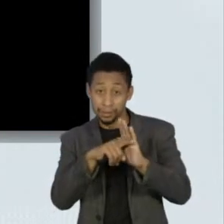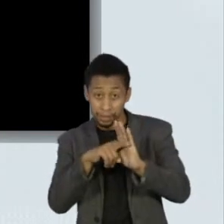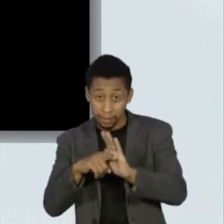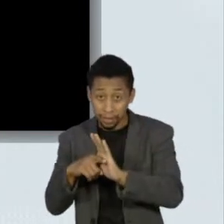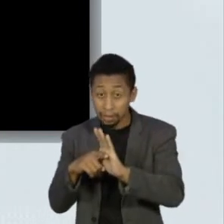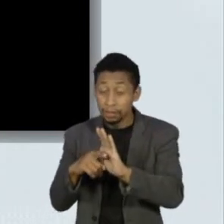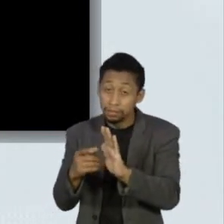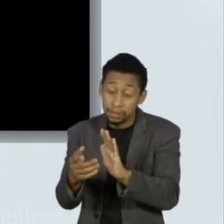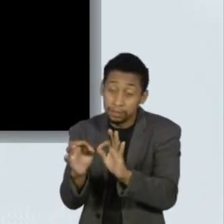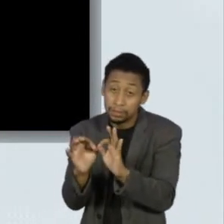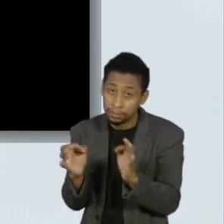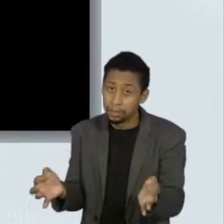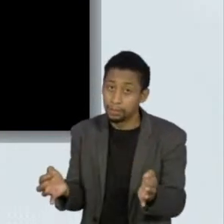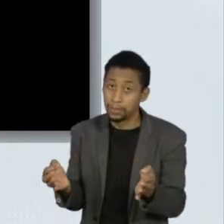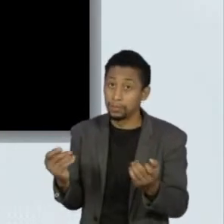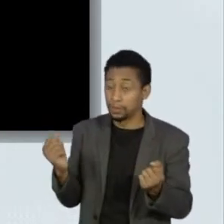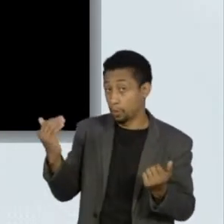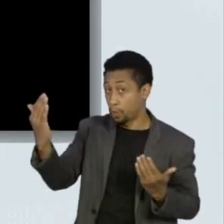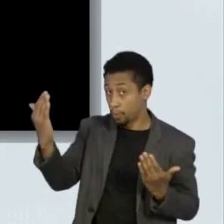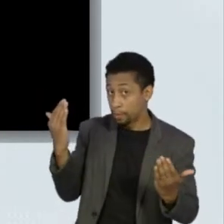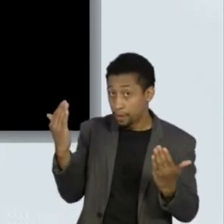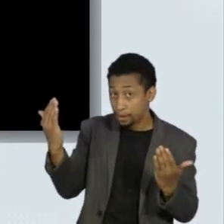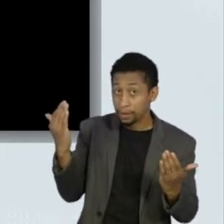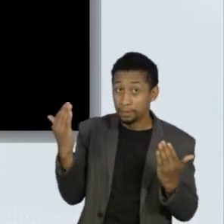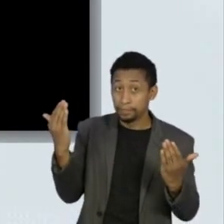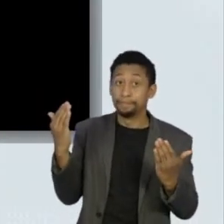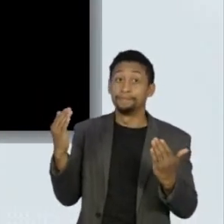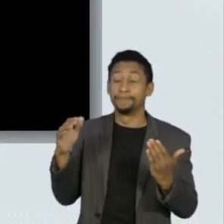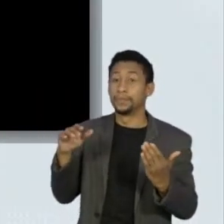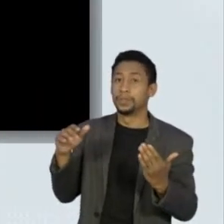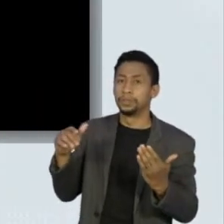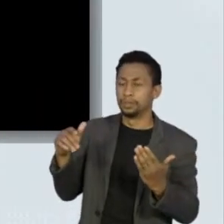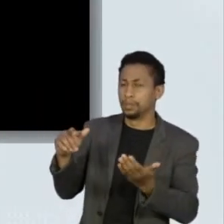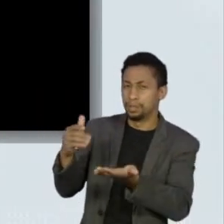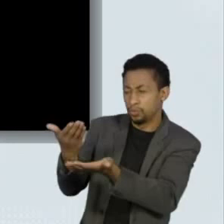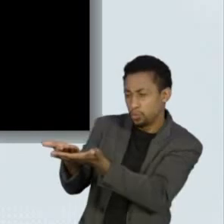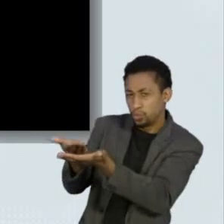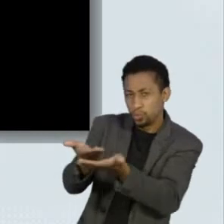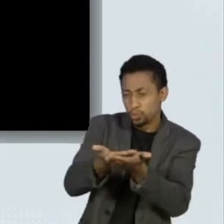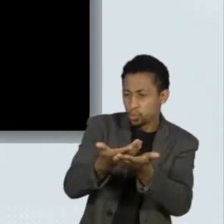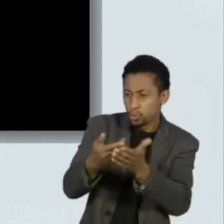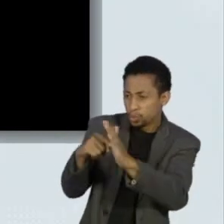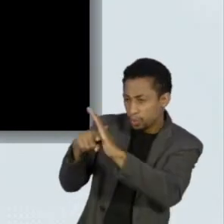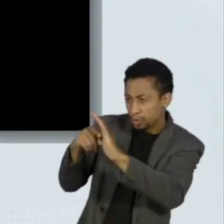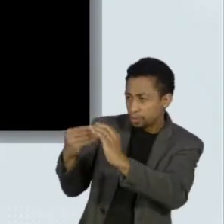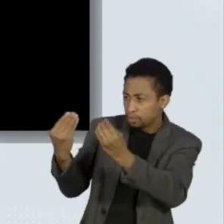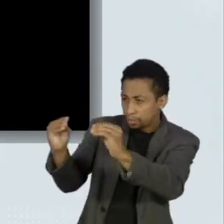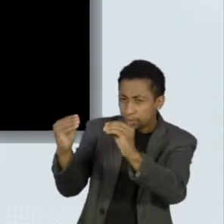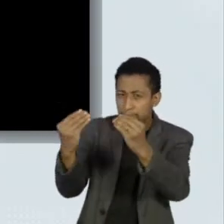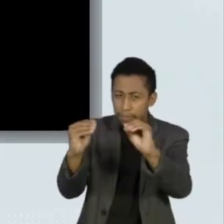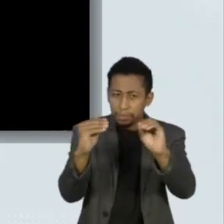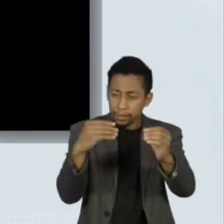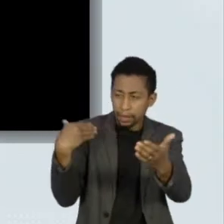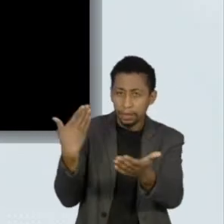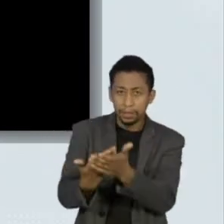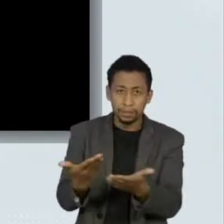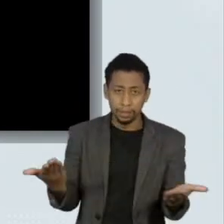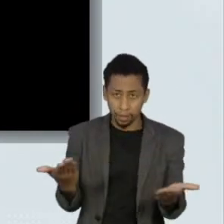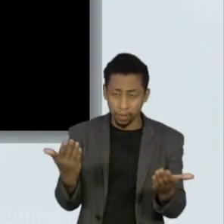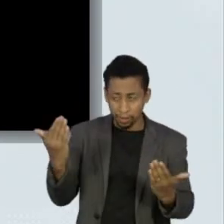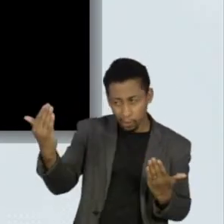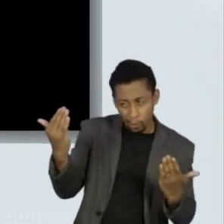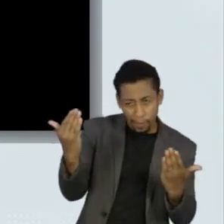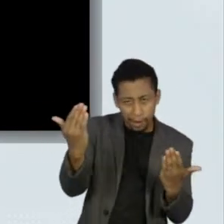relativamente pequeno, e se vocês comparam o tamanho deste estudo com os outros estudos que foram publicados até agora, nós